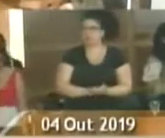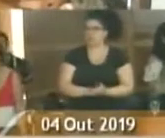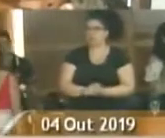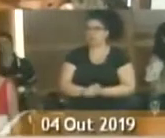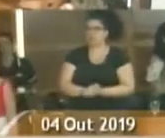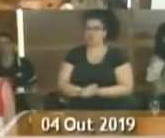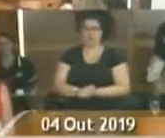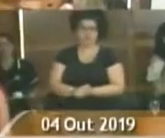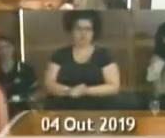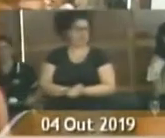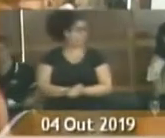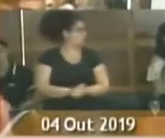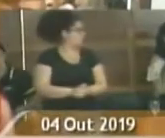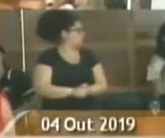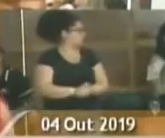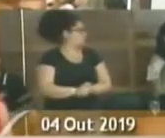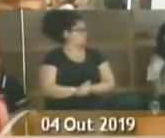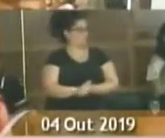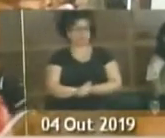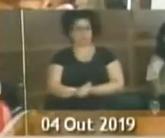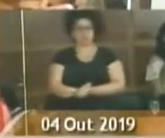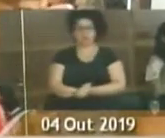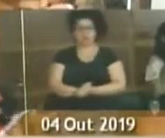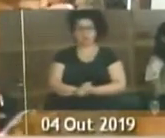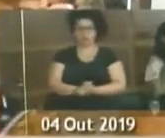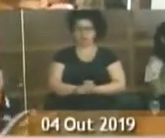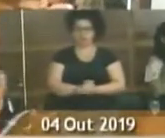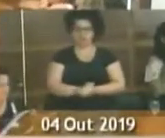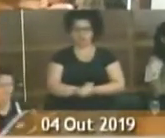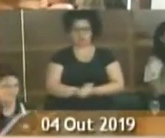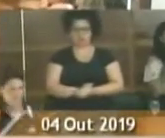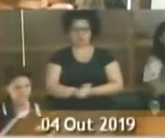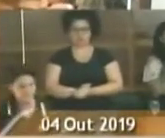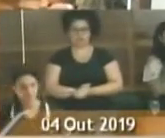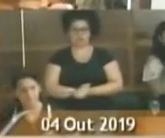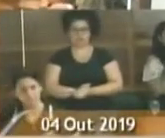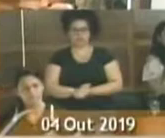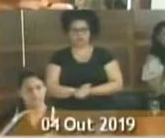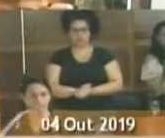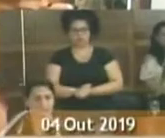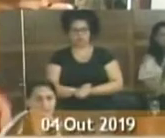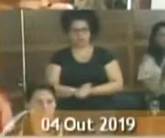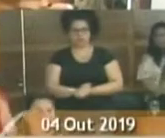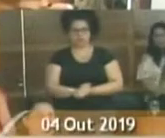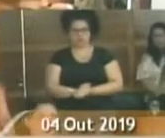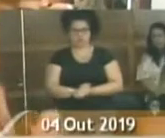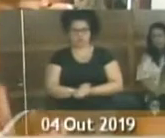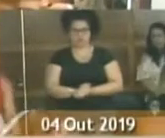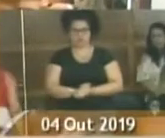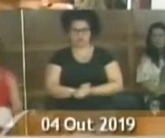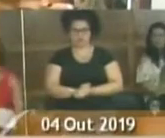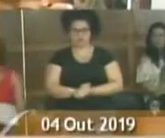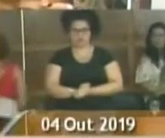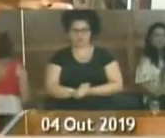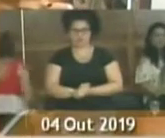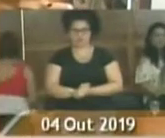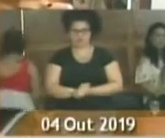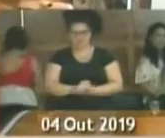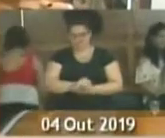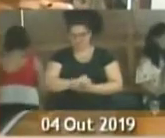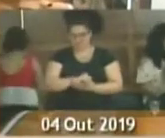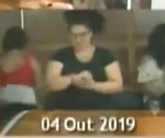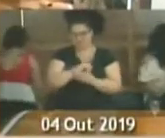Eu convido agora a vereadora Jane Veiga para entregar os certificados de participação às palestrantes Alessandra e Karen.